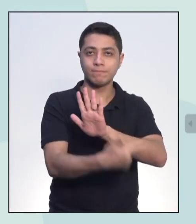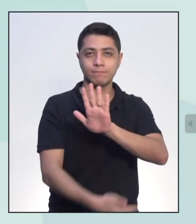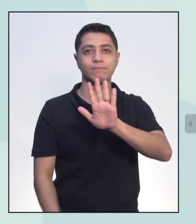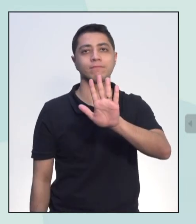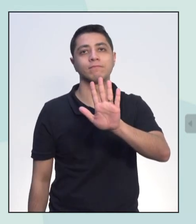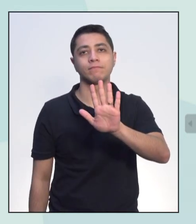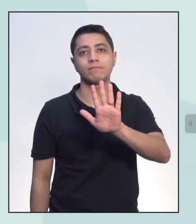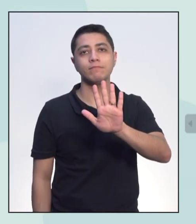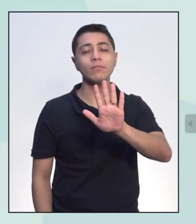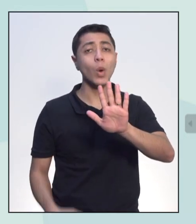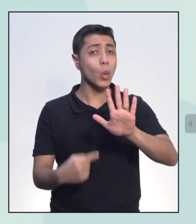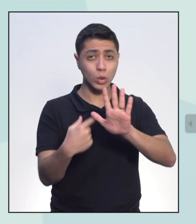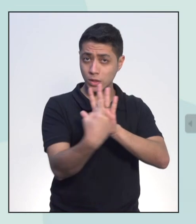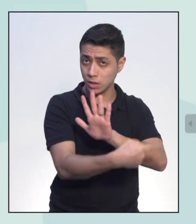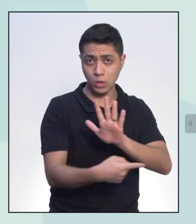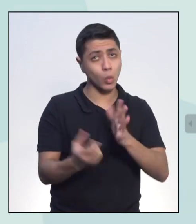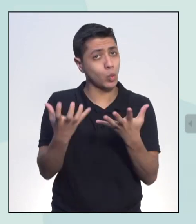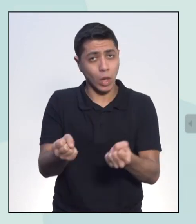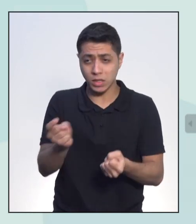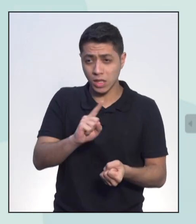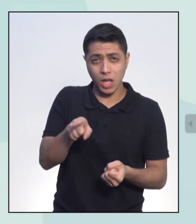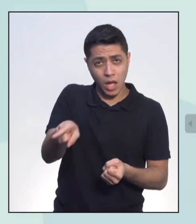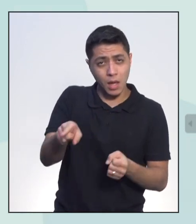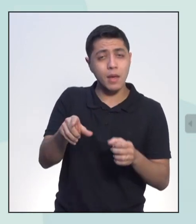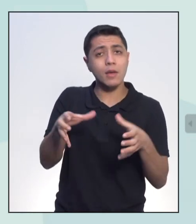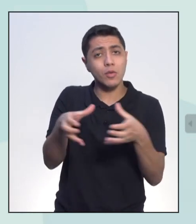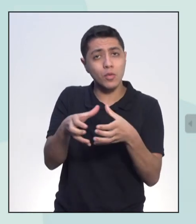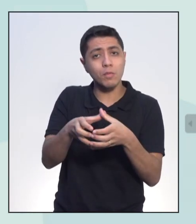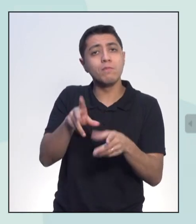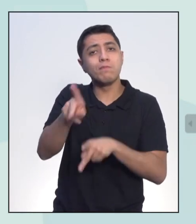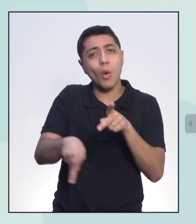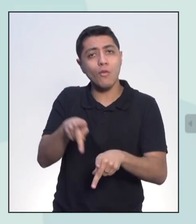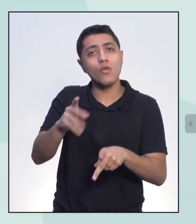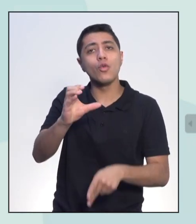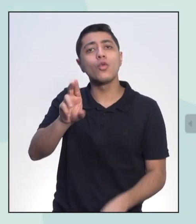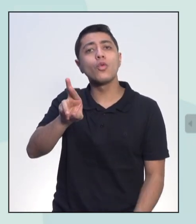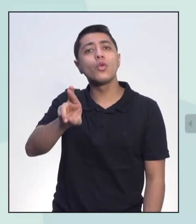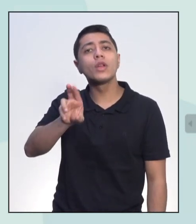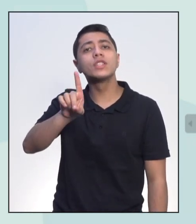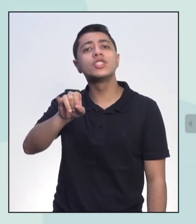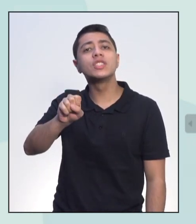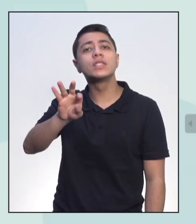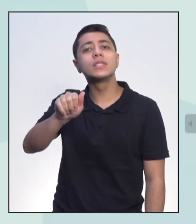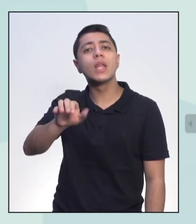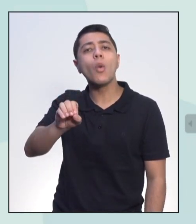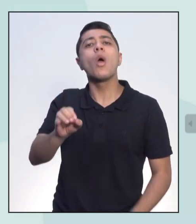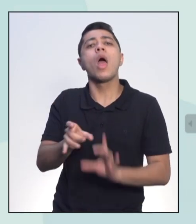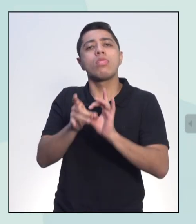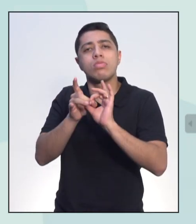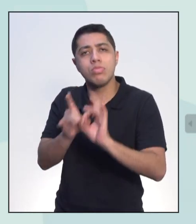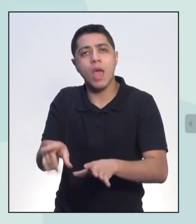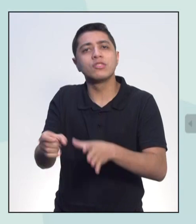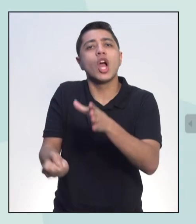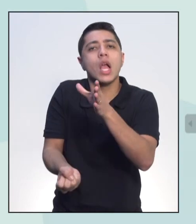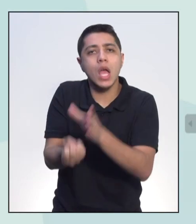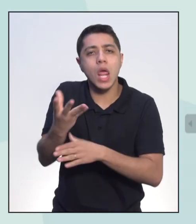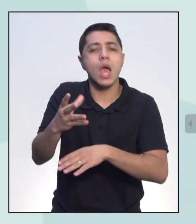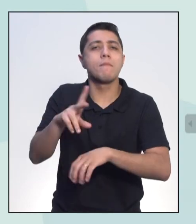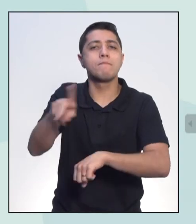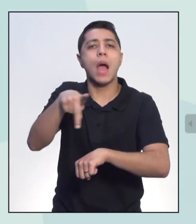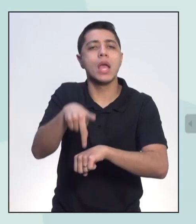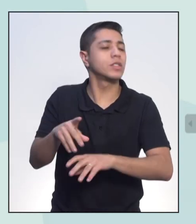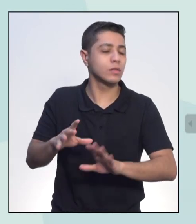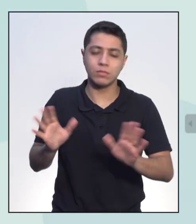isso que é o mais agravante. Então, o Kurdistão é uma nação, ela tem o seu governo, ela tem